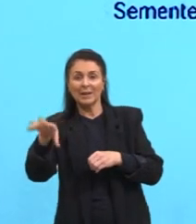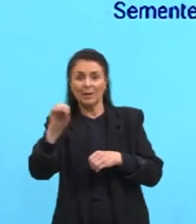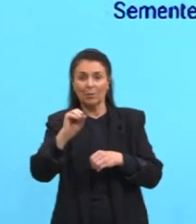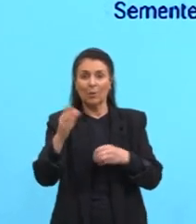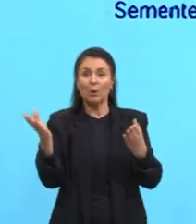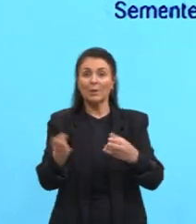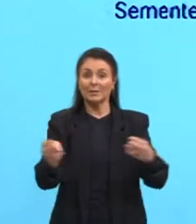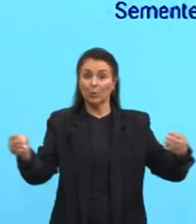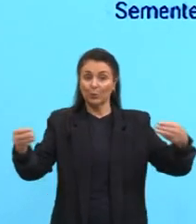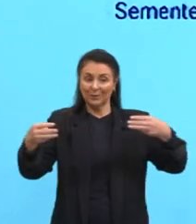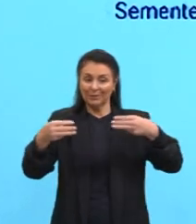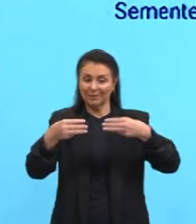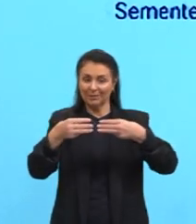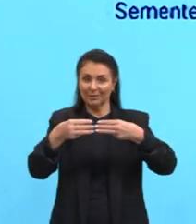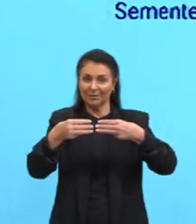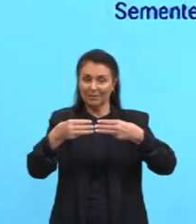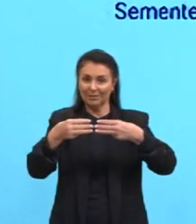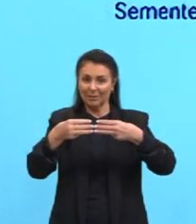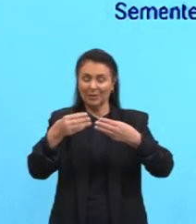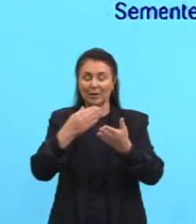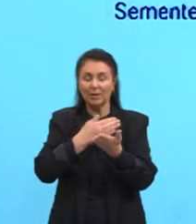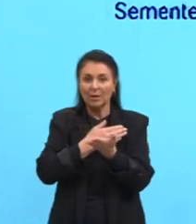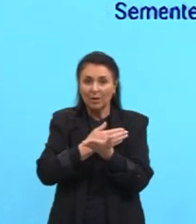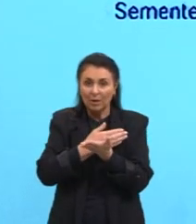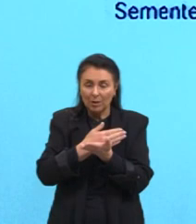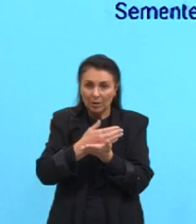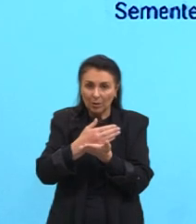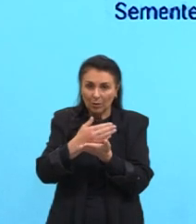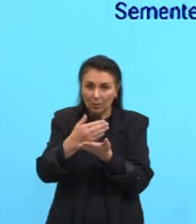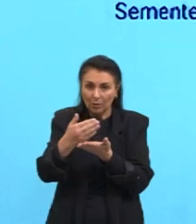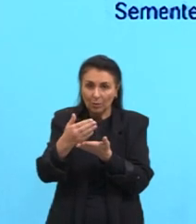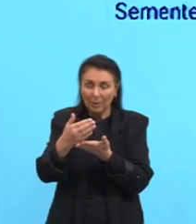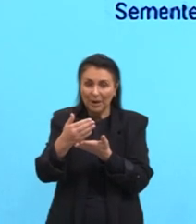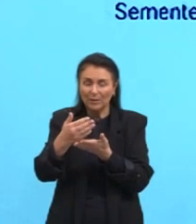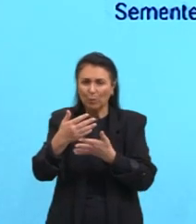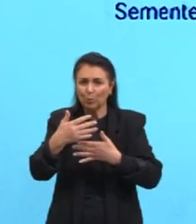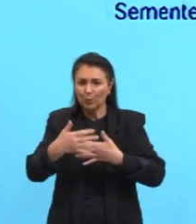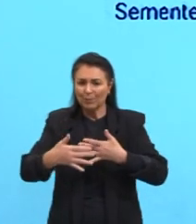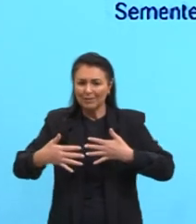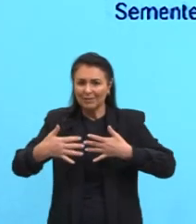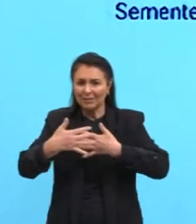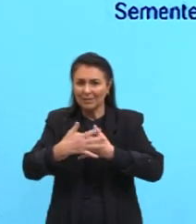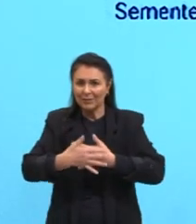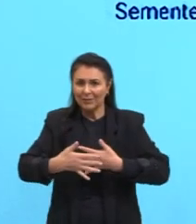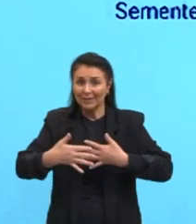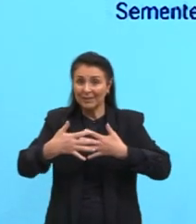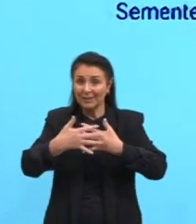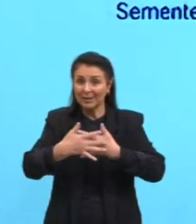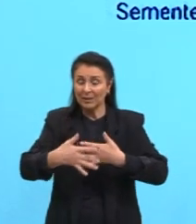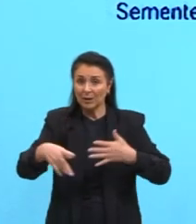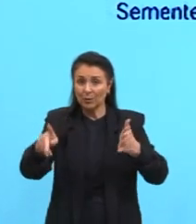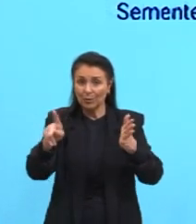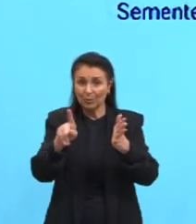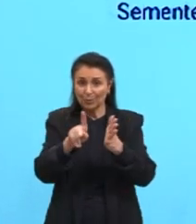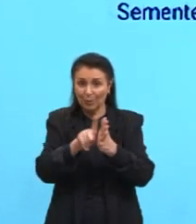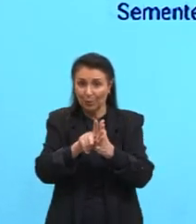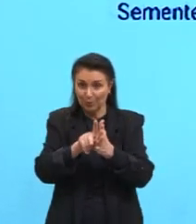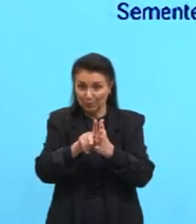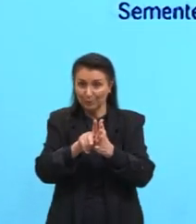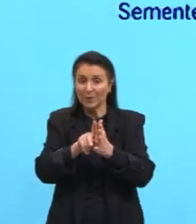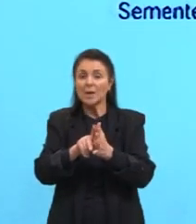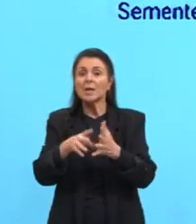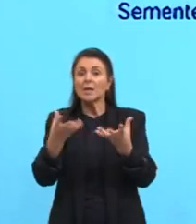tripoide aí ele vai dar origem a outra a um tecido que vai alimentar o embrião